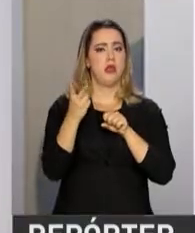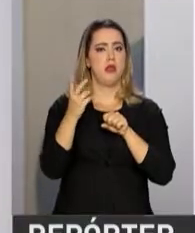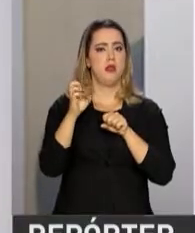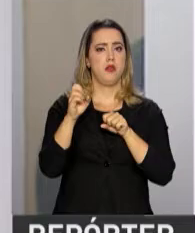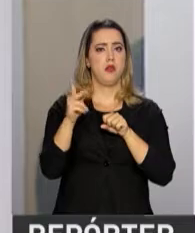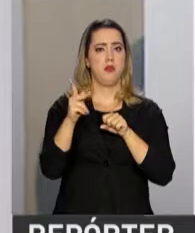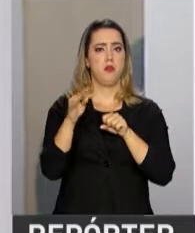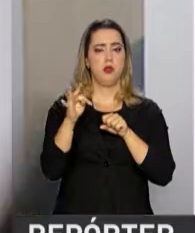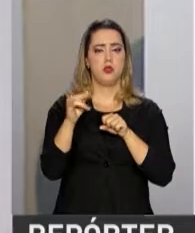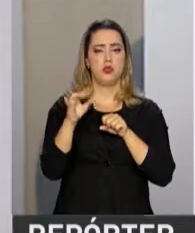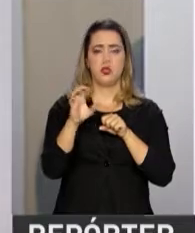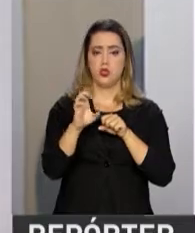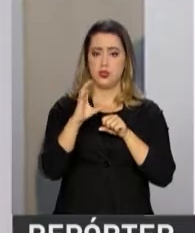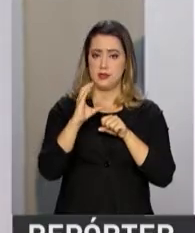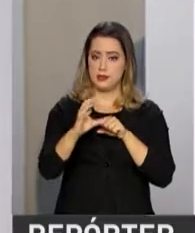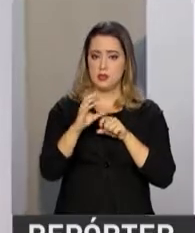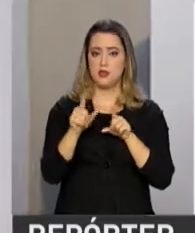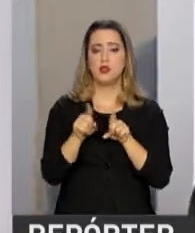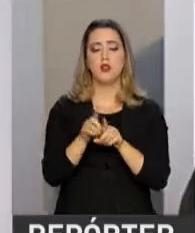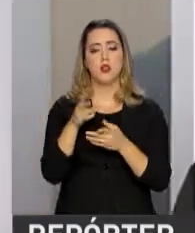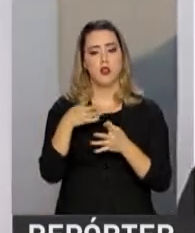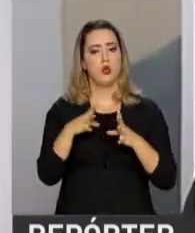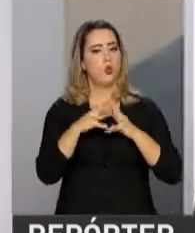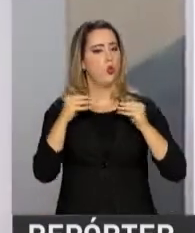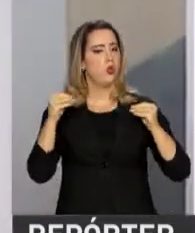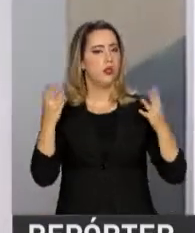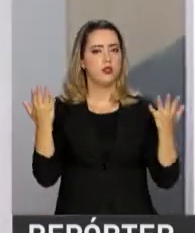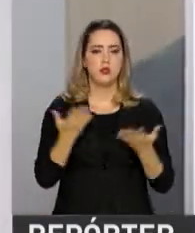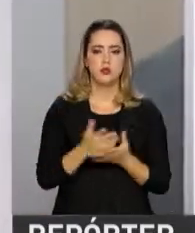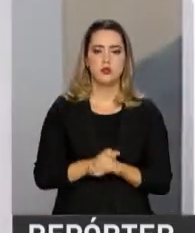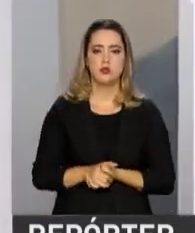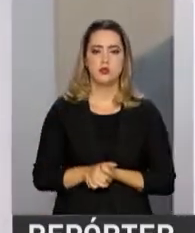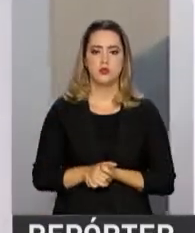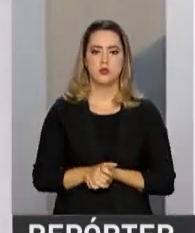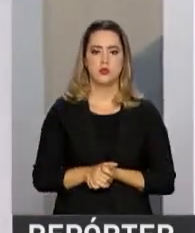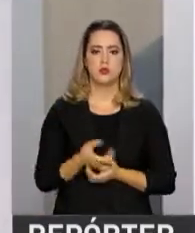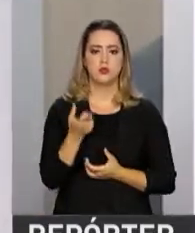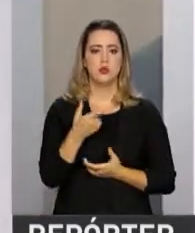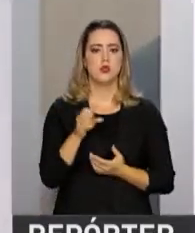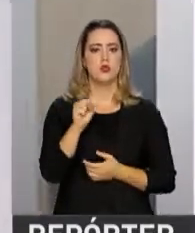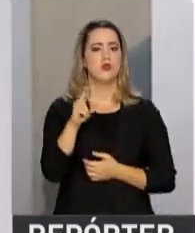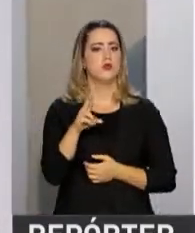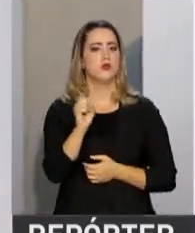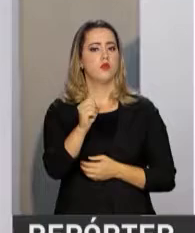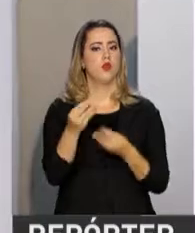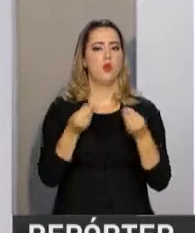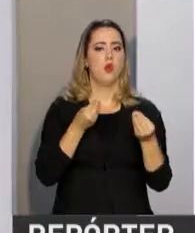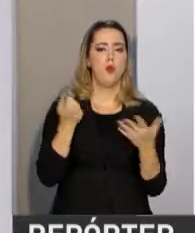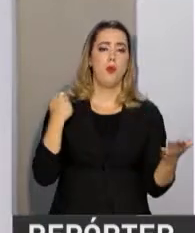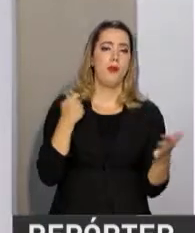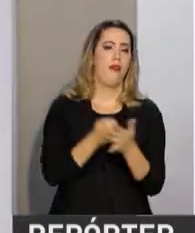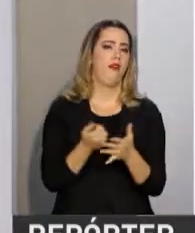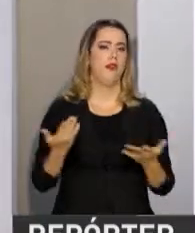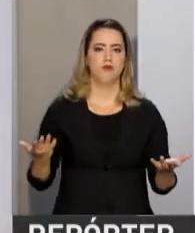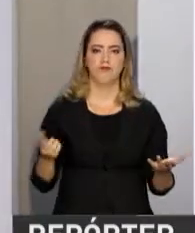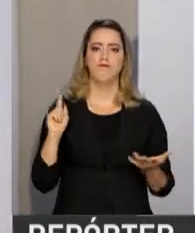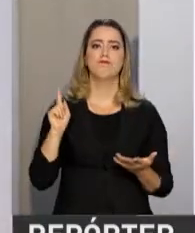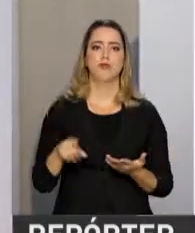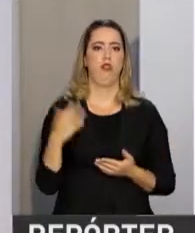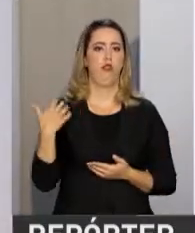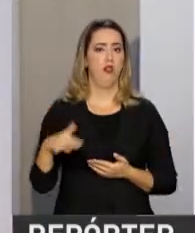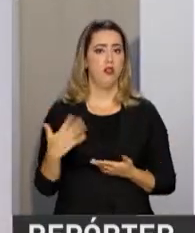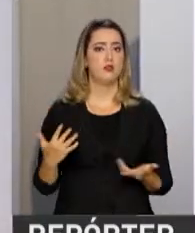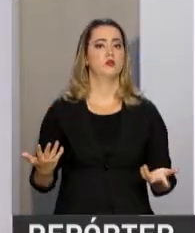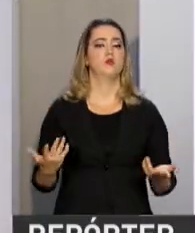se curou com o tratamento feito pela rede pública de saúde. Se não for pelo SUS, a gente não tem condições financeiras de pagar. Você